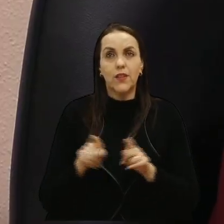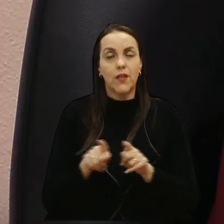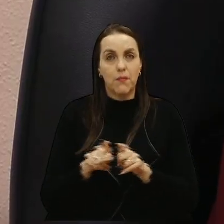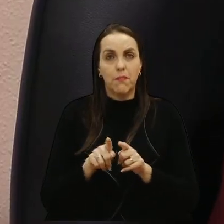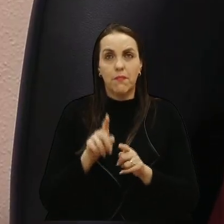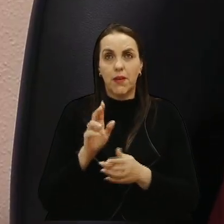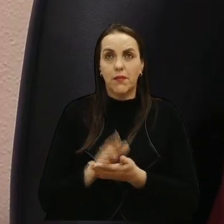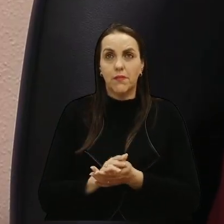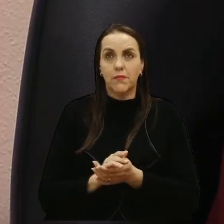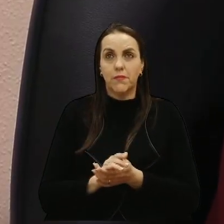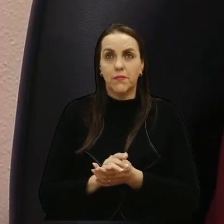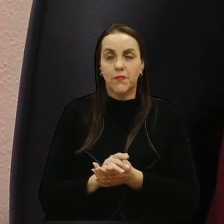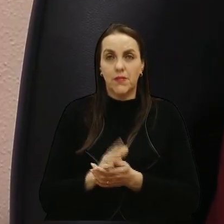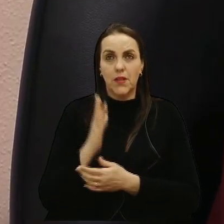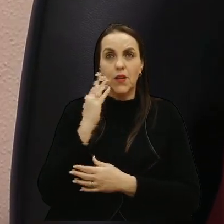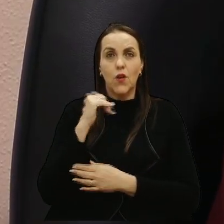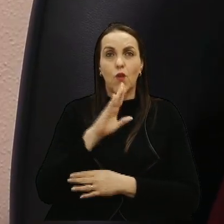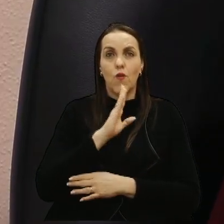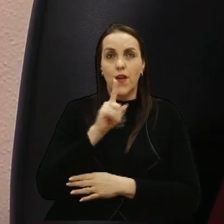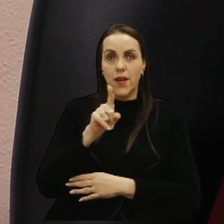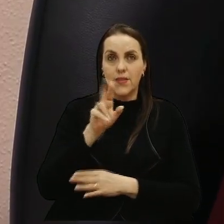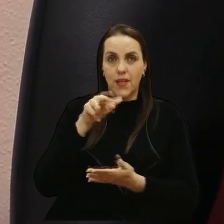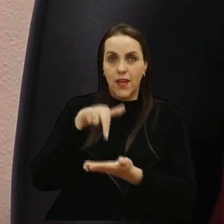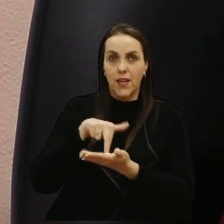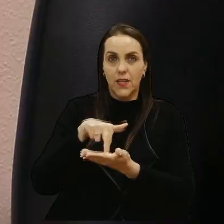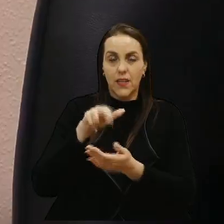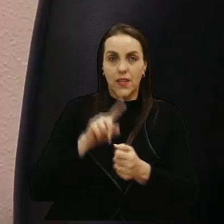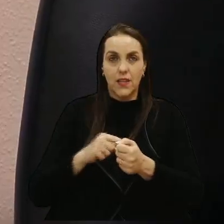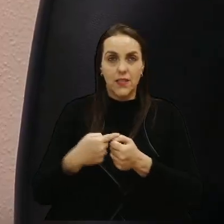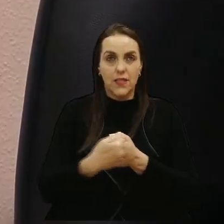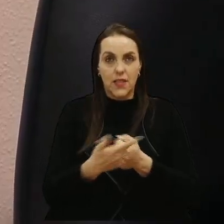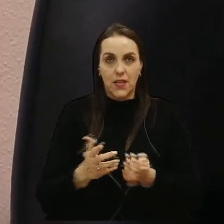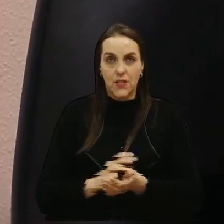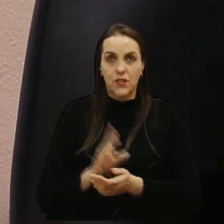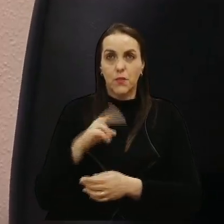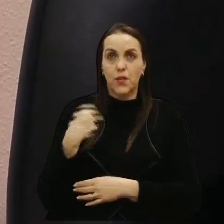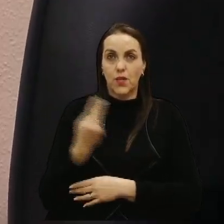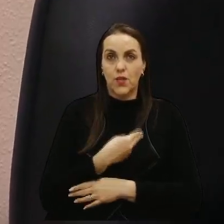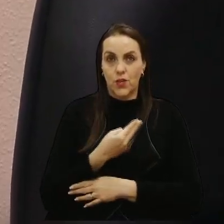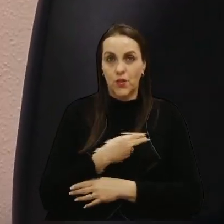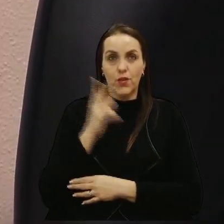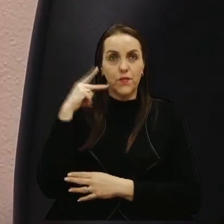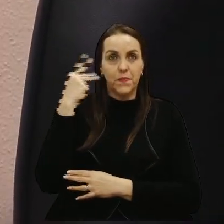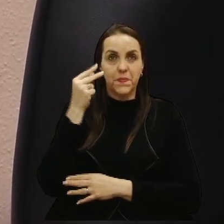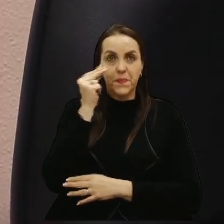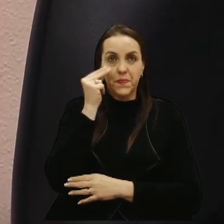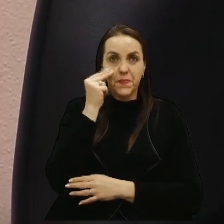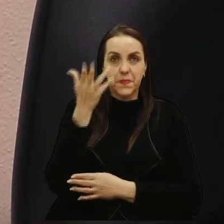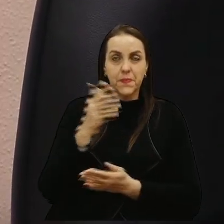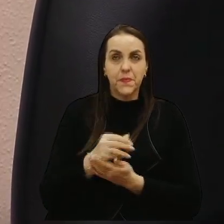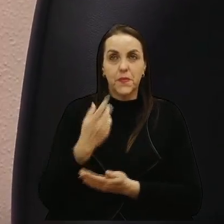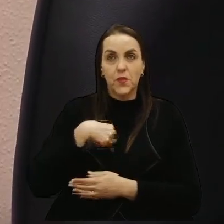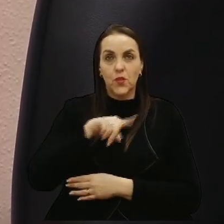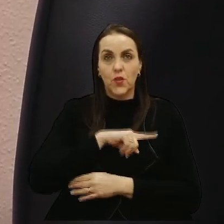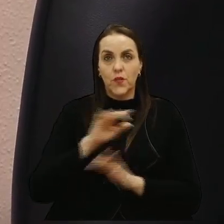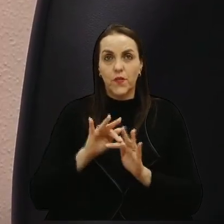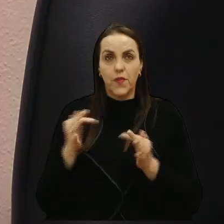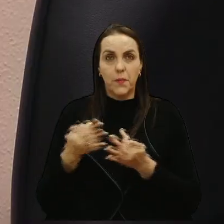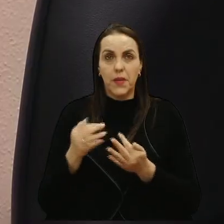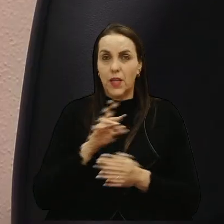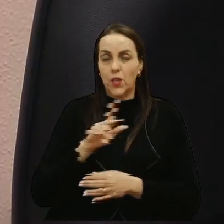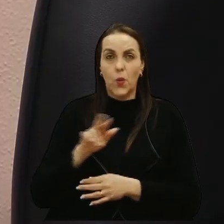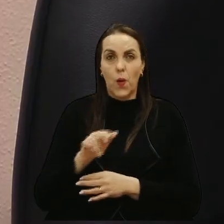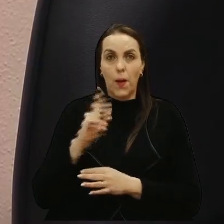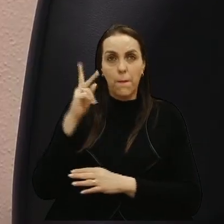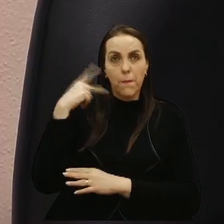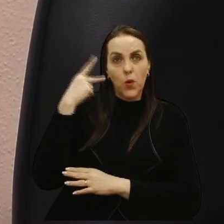frente de uma pasta e conheceu a realidade da nossa cidade. E para nós, vereador Libardi, que somos de famílias que não são famílias de